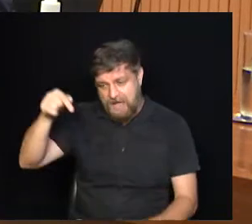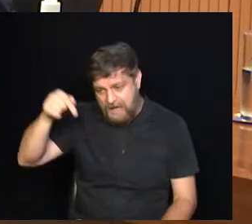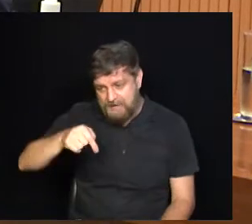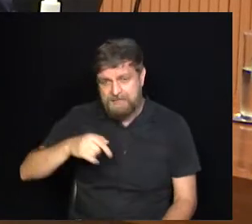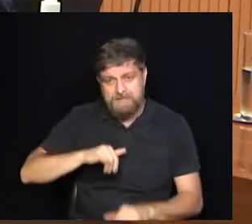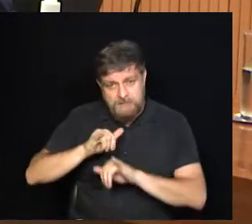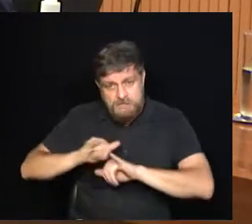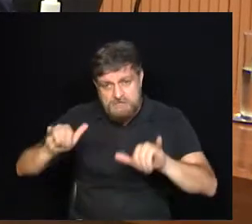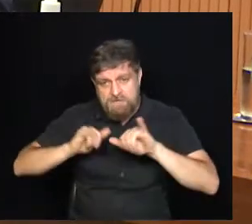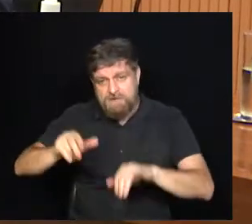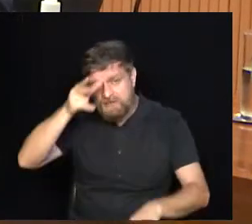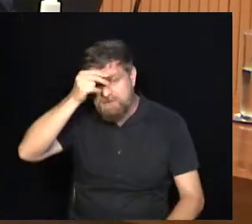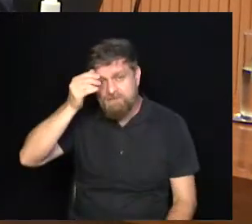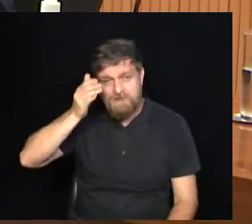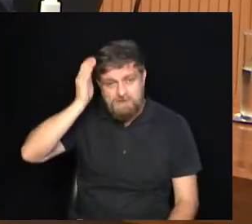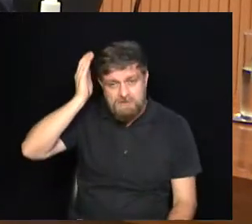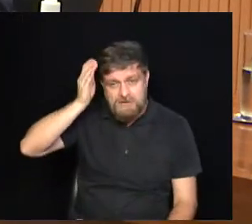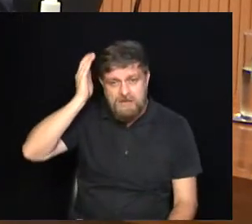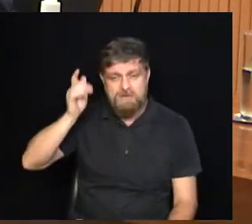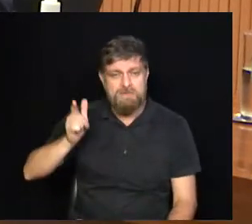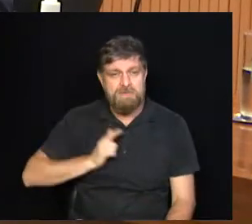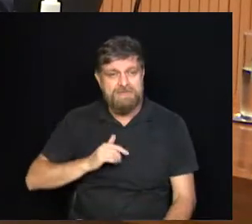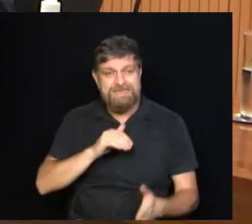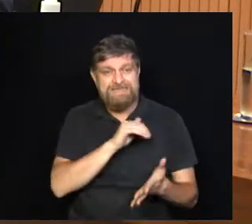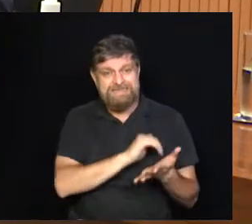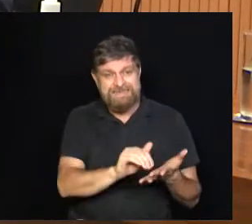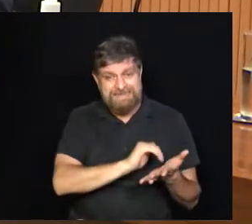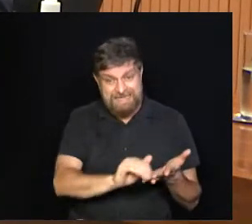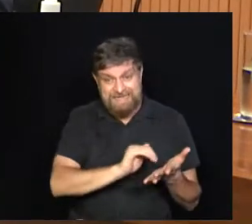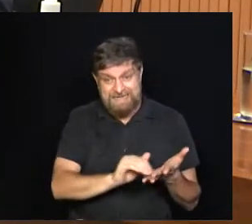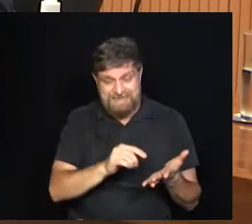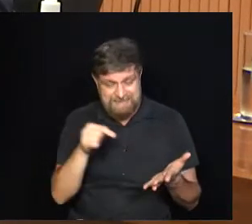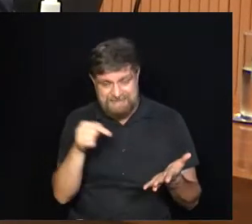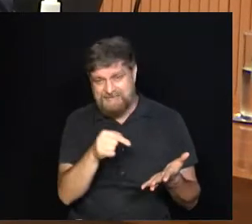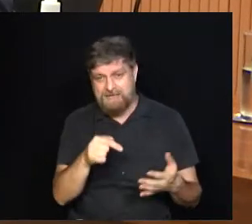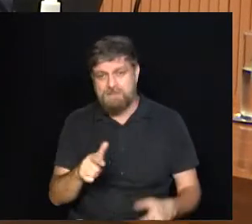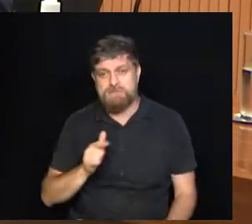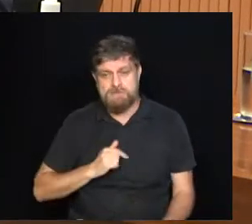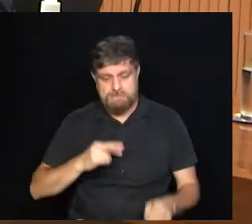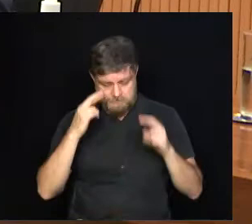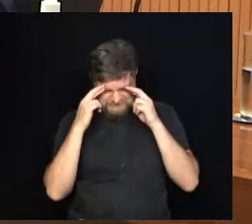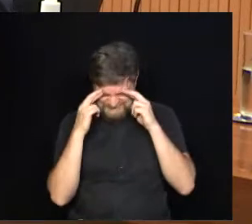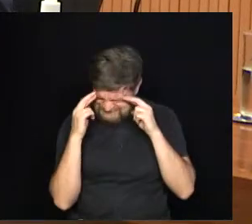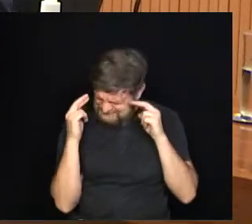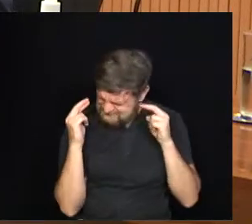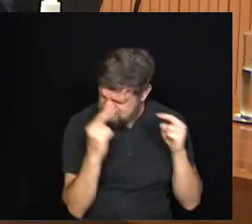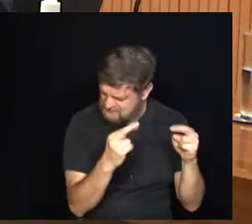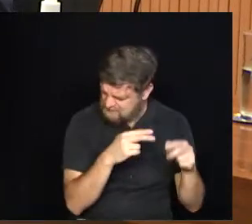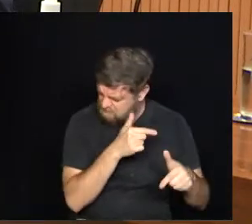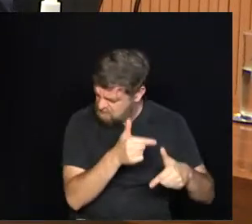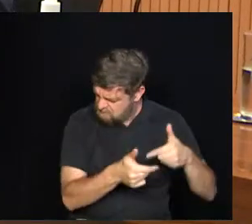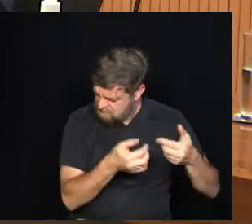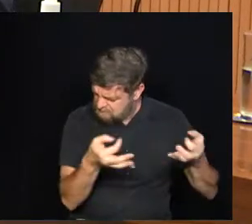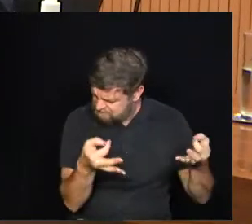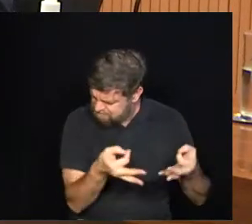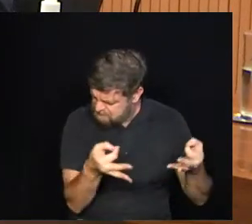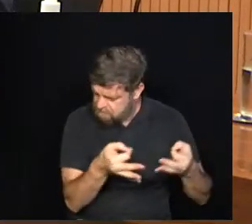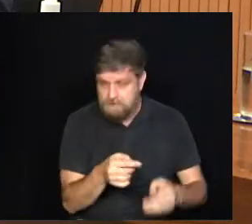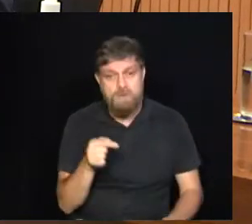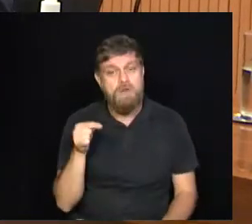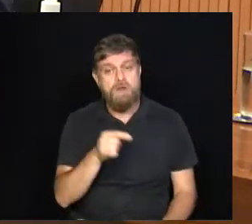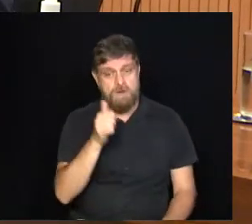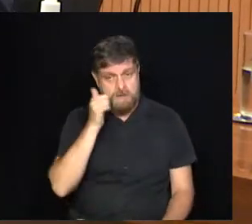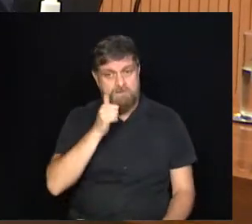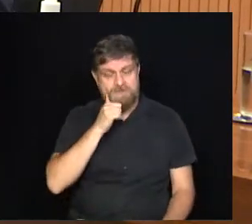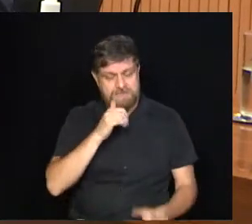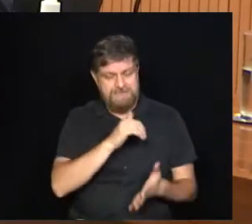até para o prefeito, né, que secretários que são muito respeitados pelo trabalho que vem fazendo. A senhora é